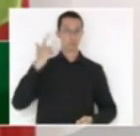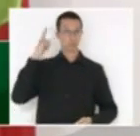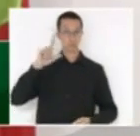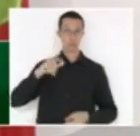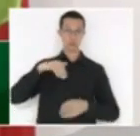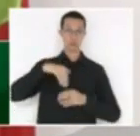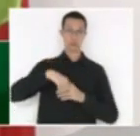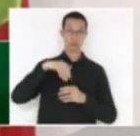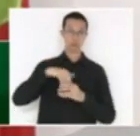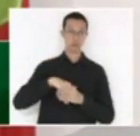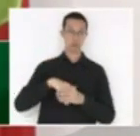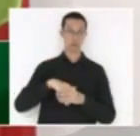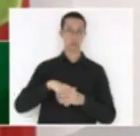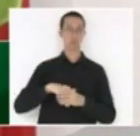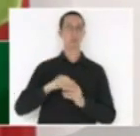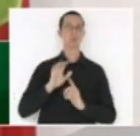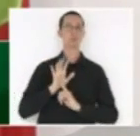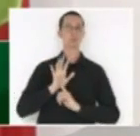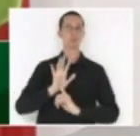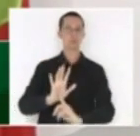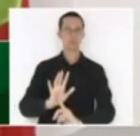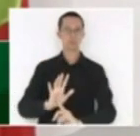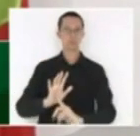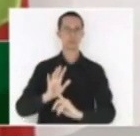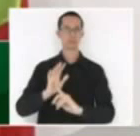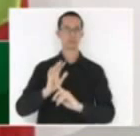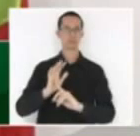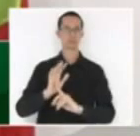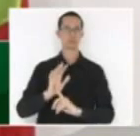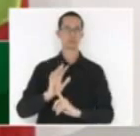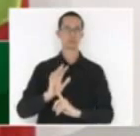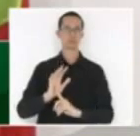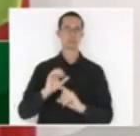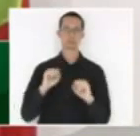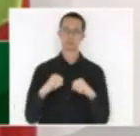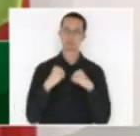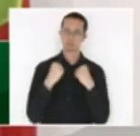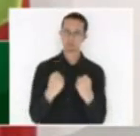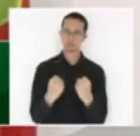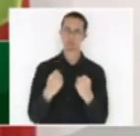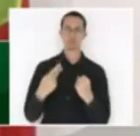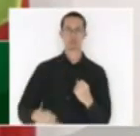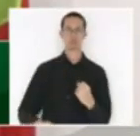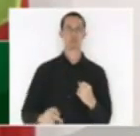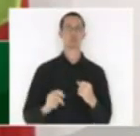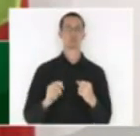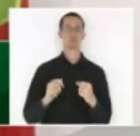voto, demonstrar a grandeza, enfim, que esse Parlamento tem,